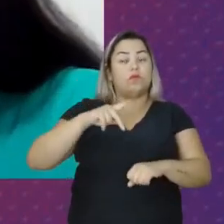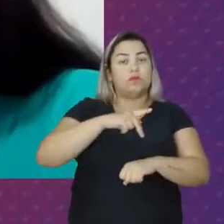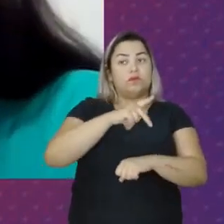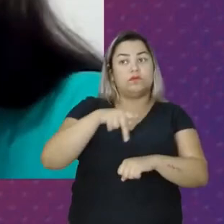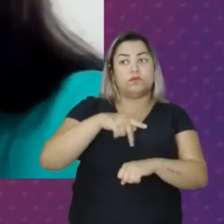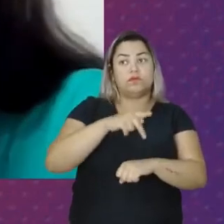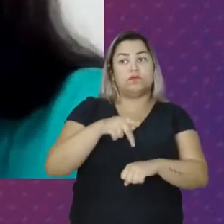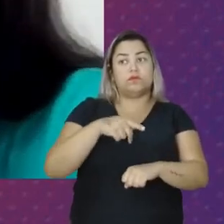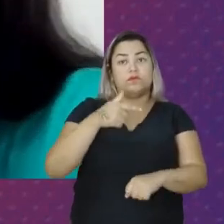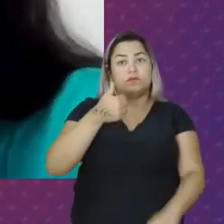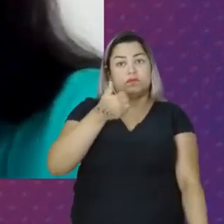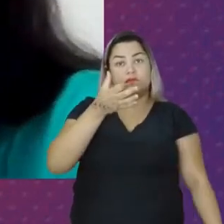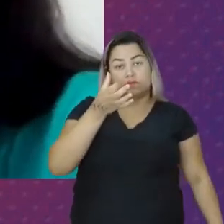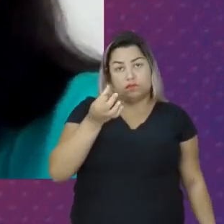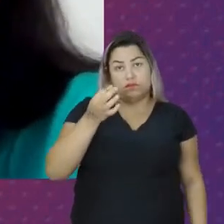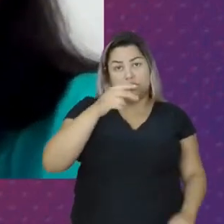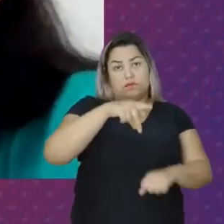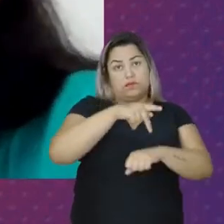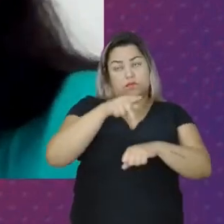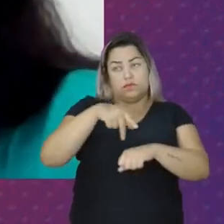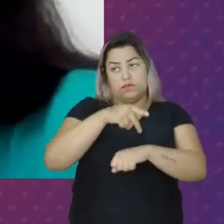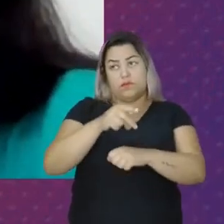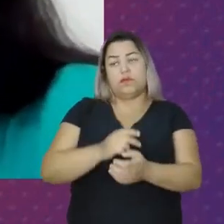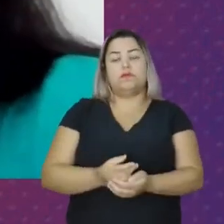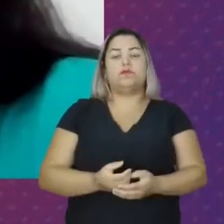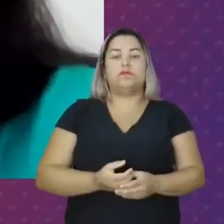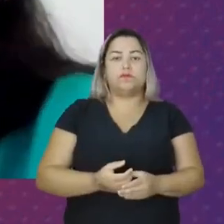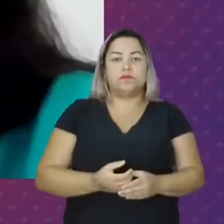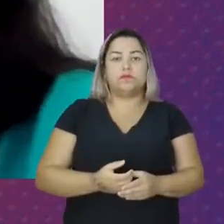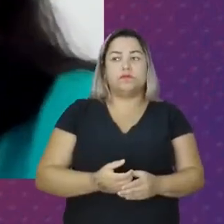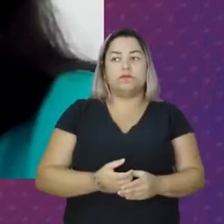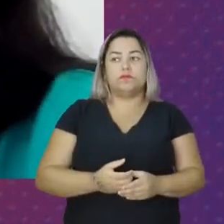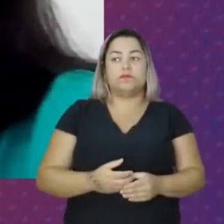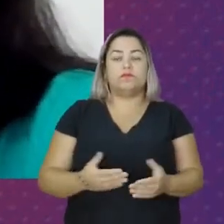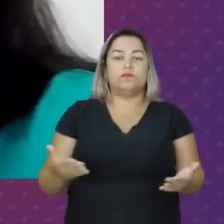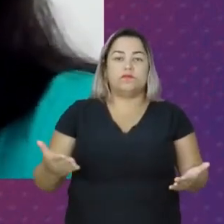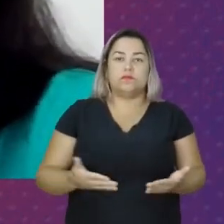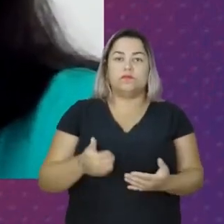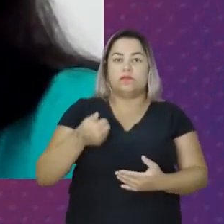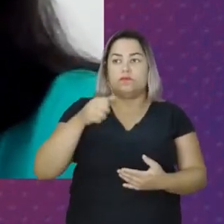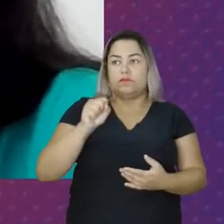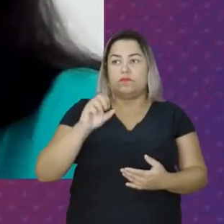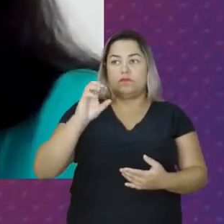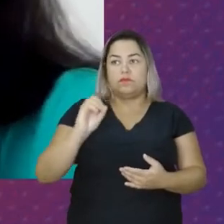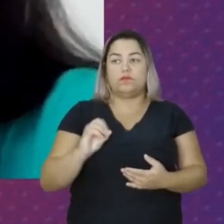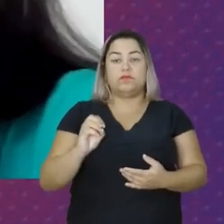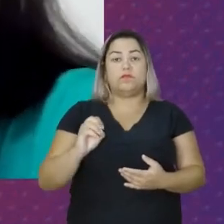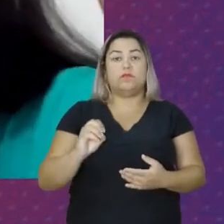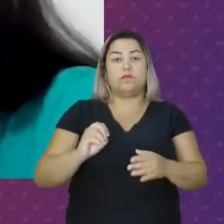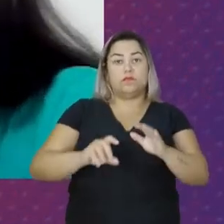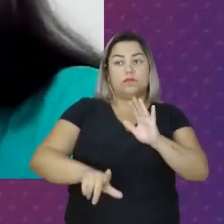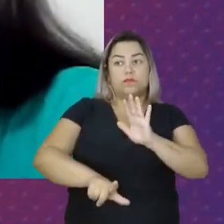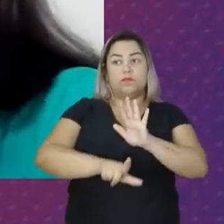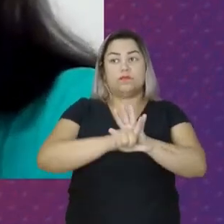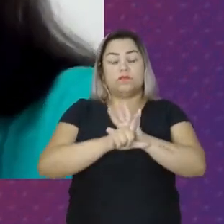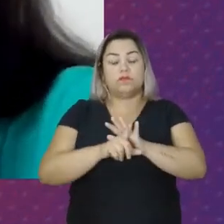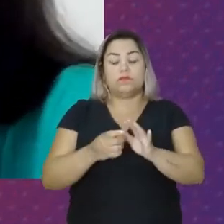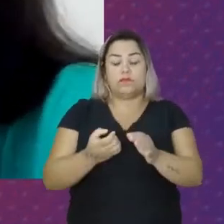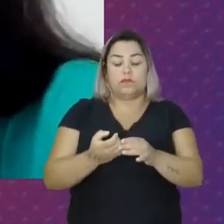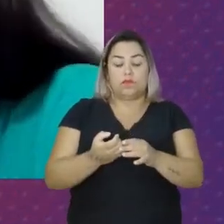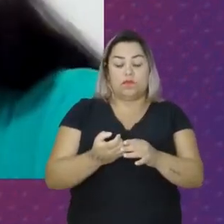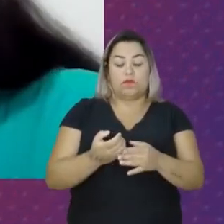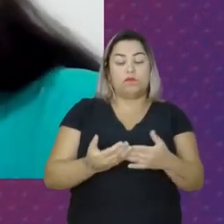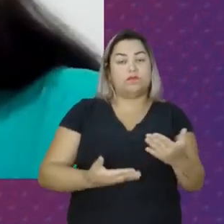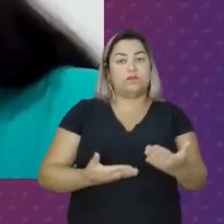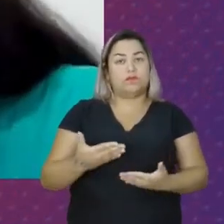países. Chegou até 16 países à época, né? Hoje, o Ligue 180, ele é definido, segundo a legislação, como um